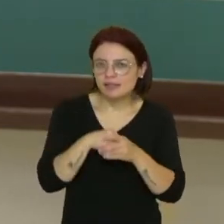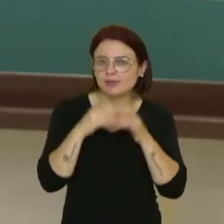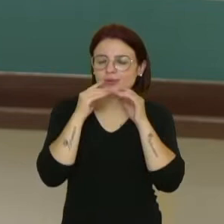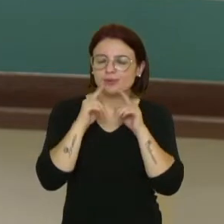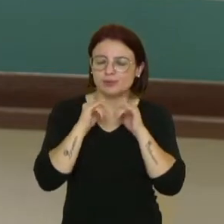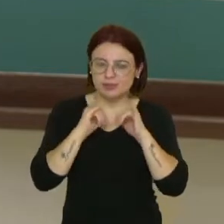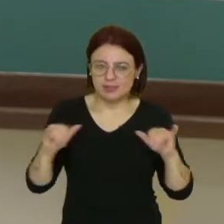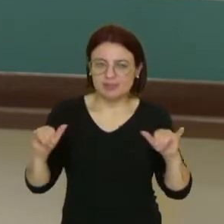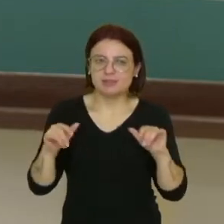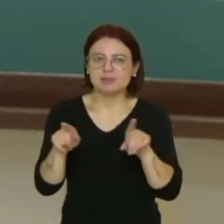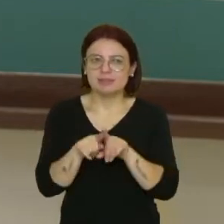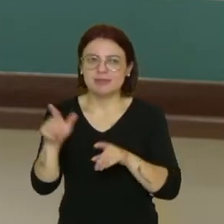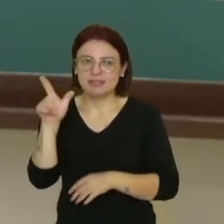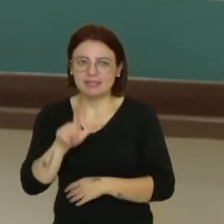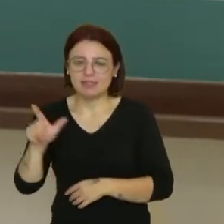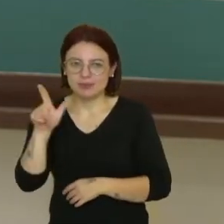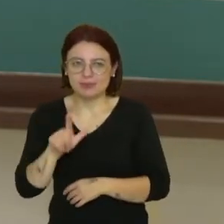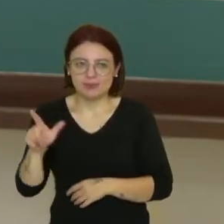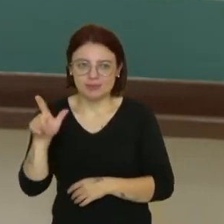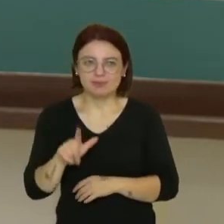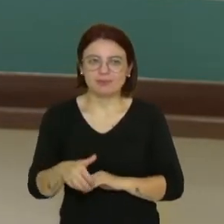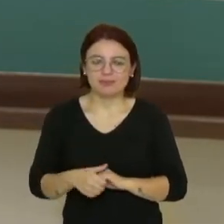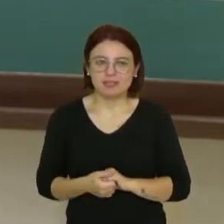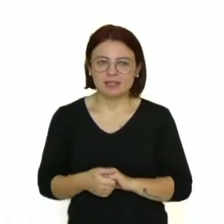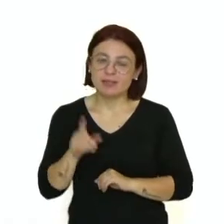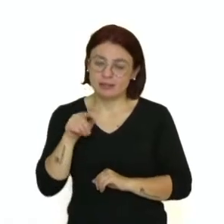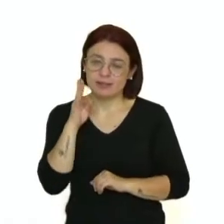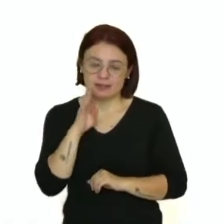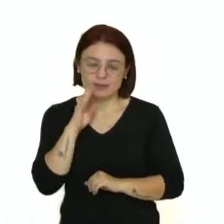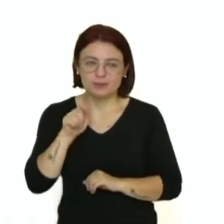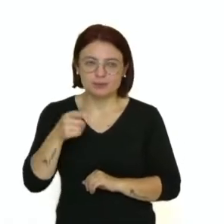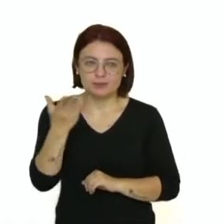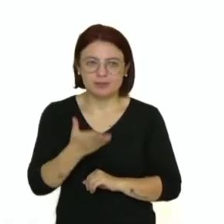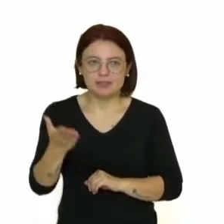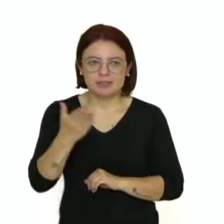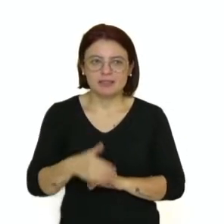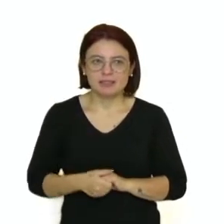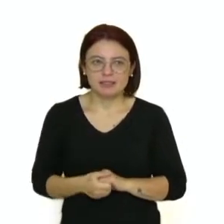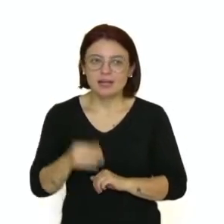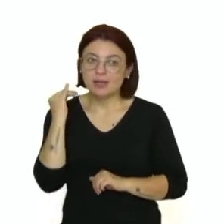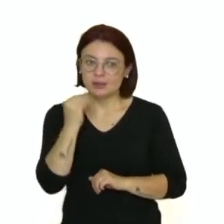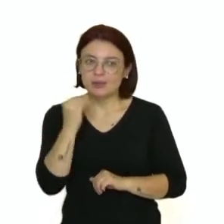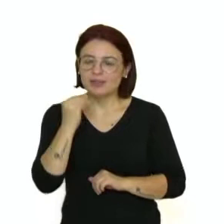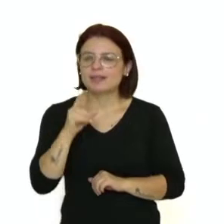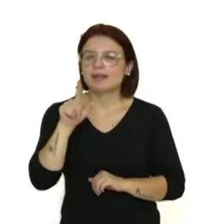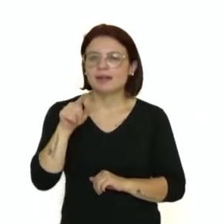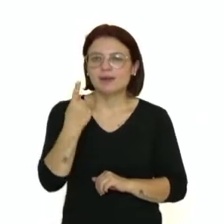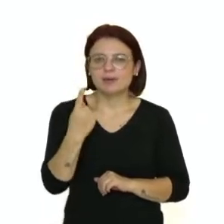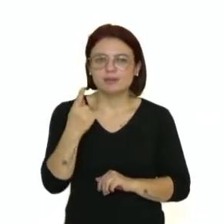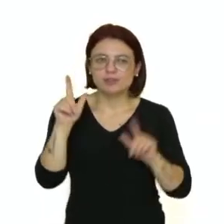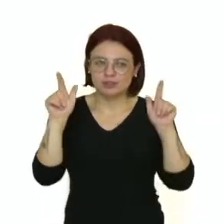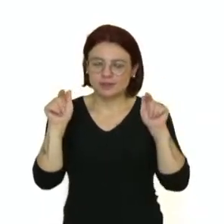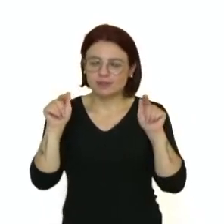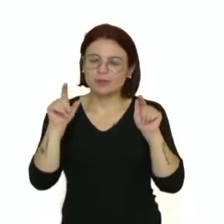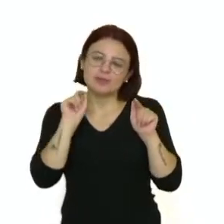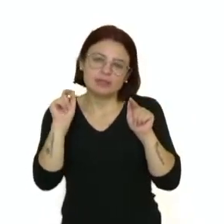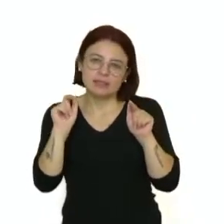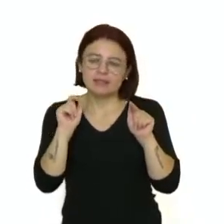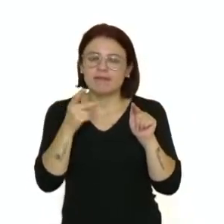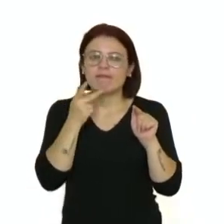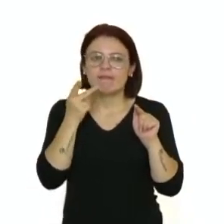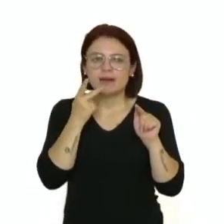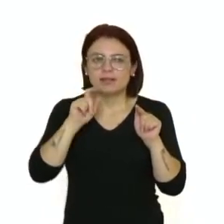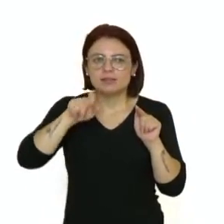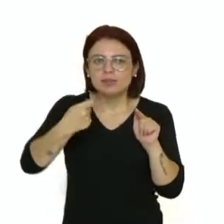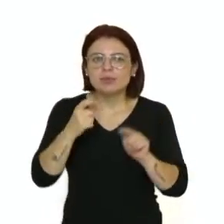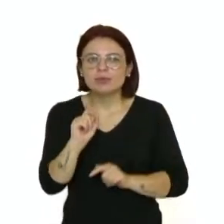da literatura, né? Então é bem legal isso. Primeiro, que a crônica é um gênero que registra situações, pequenos